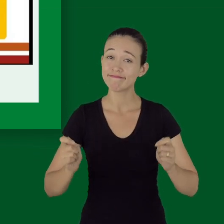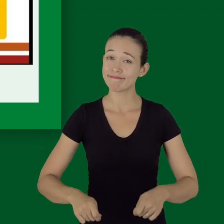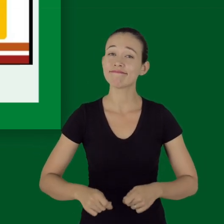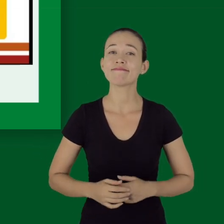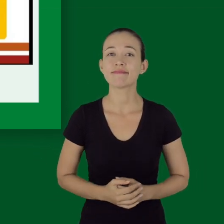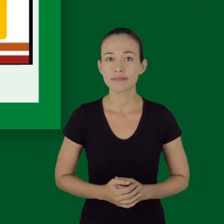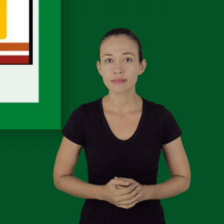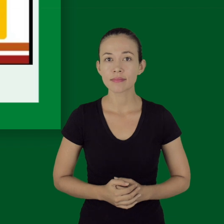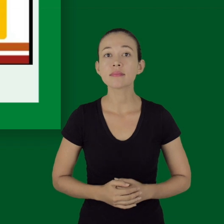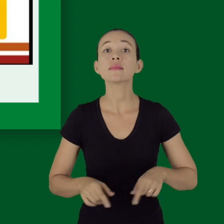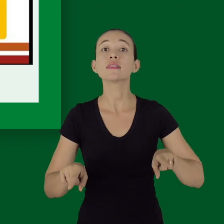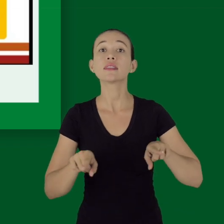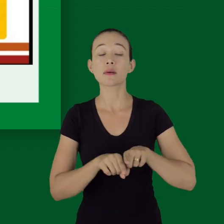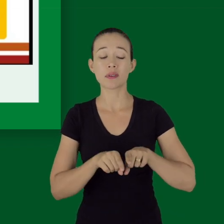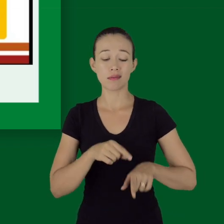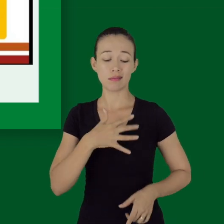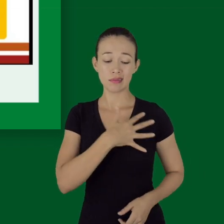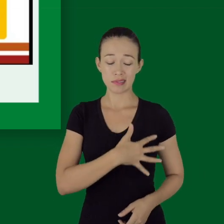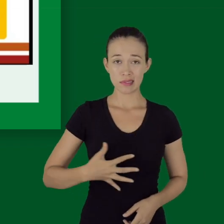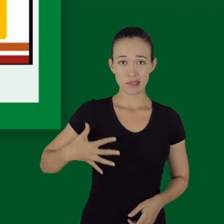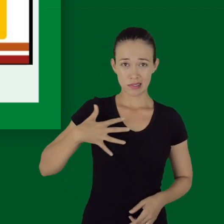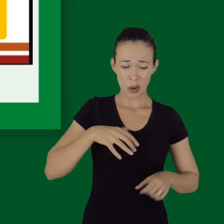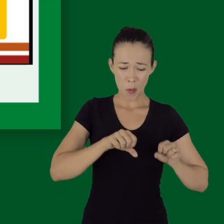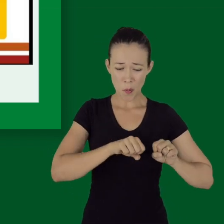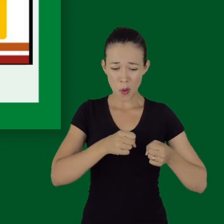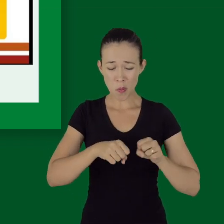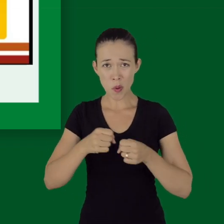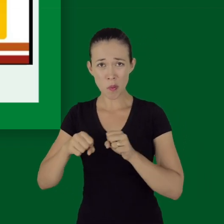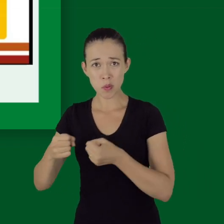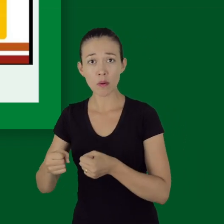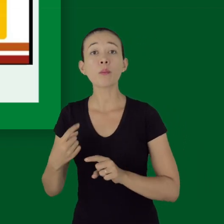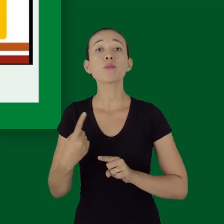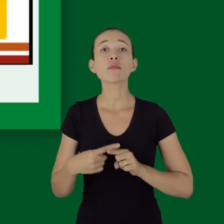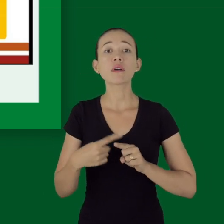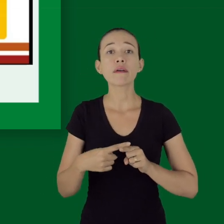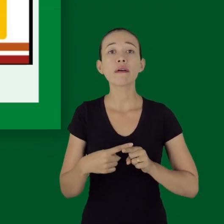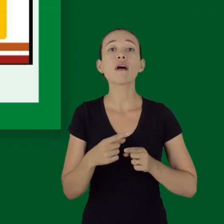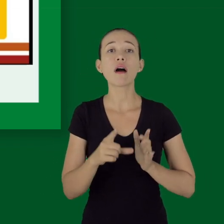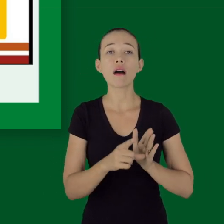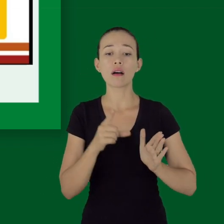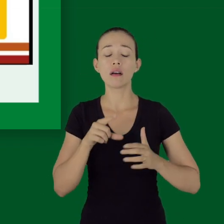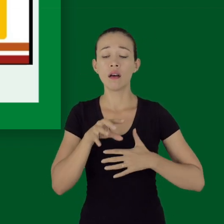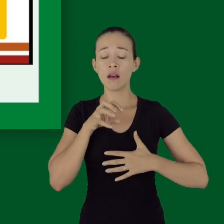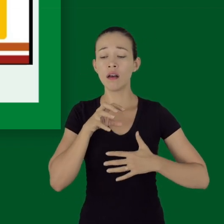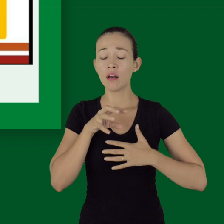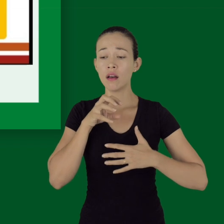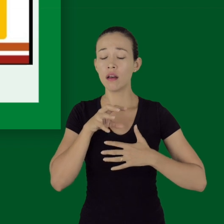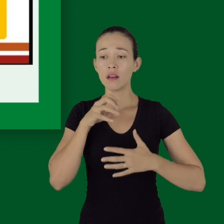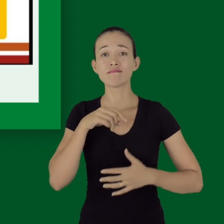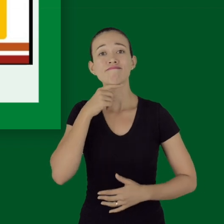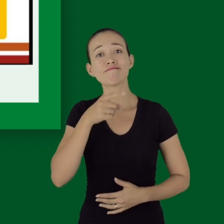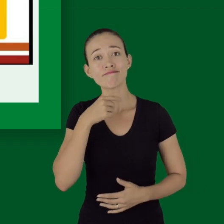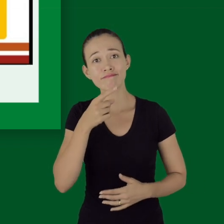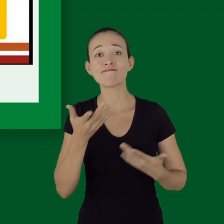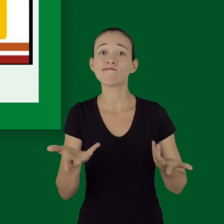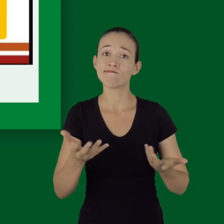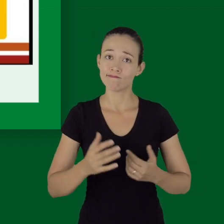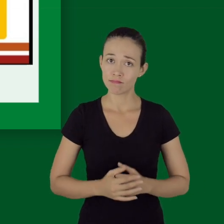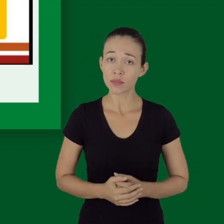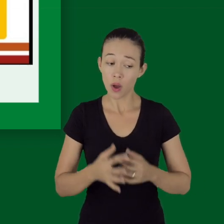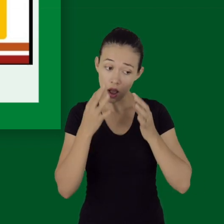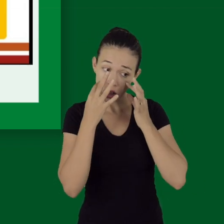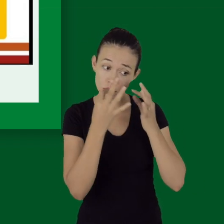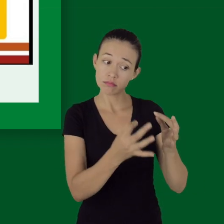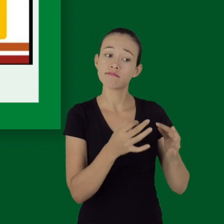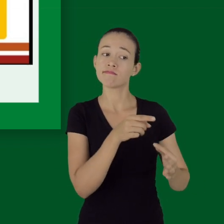pode estar associado a grandes comprometimentos da ventilação, né? E eu tenho que ter uma atenção em relação a isso, em